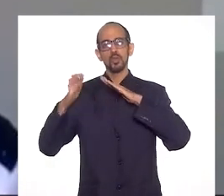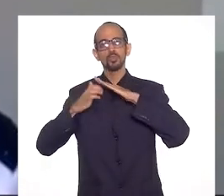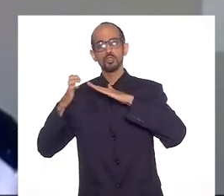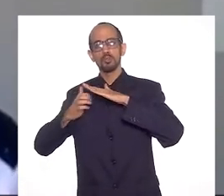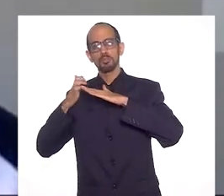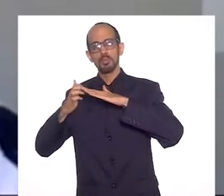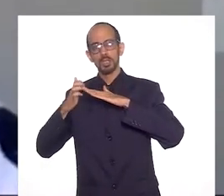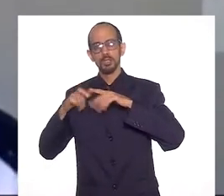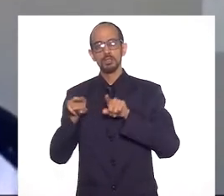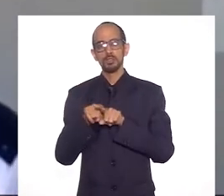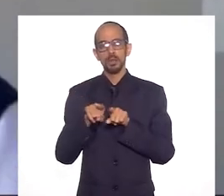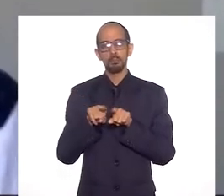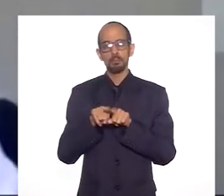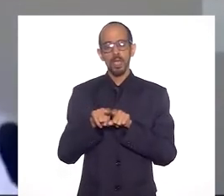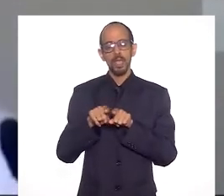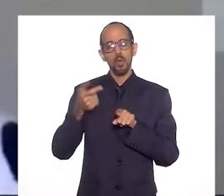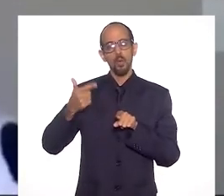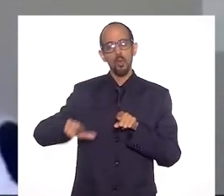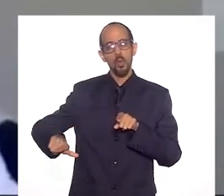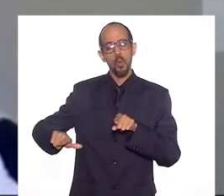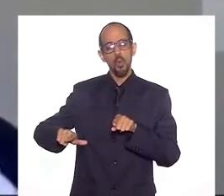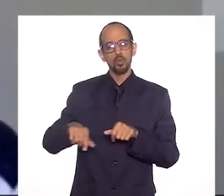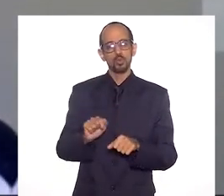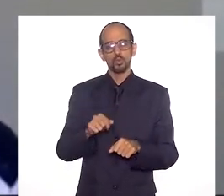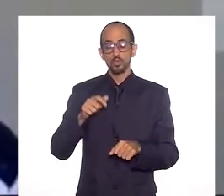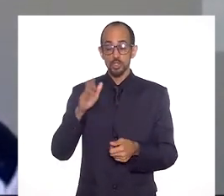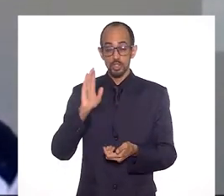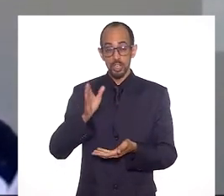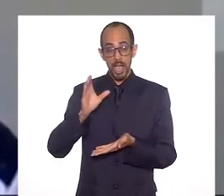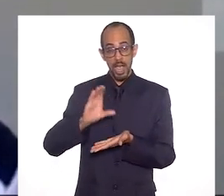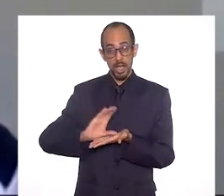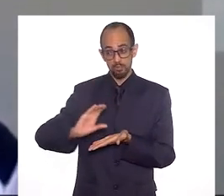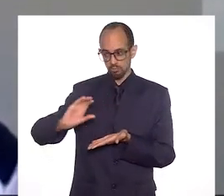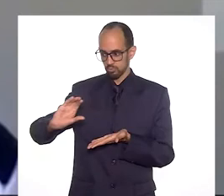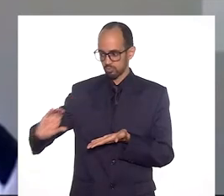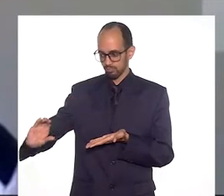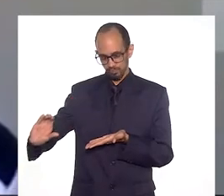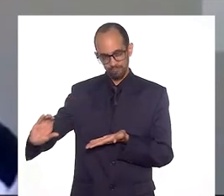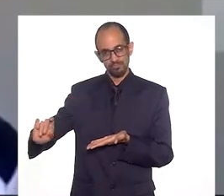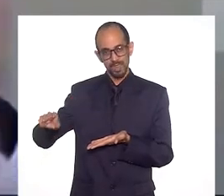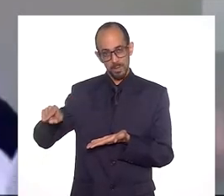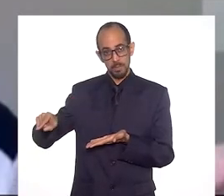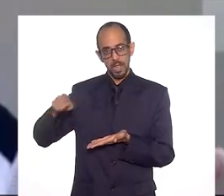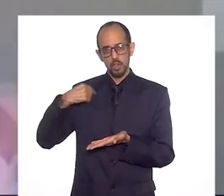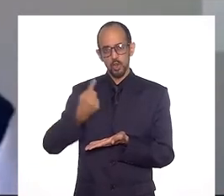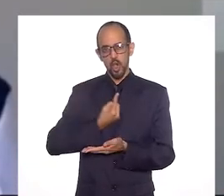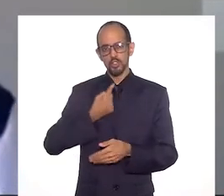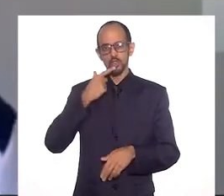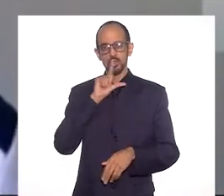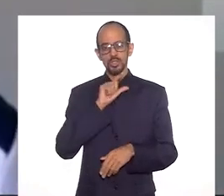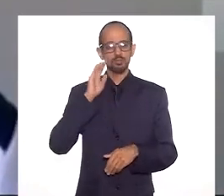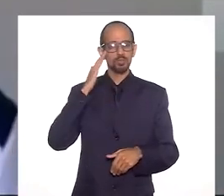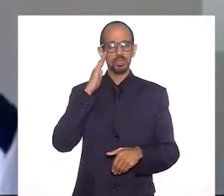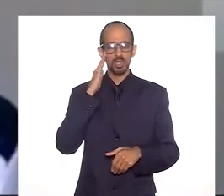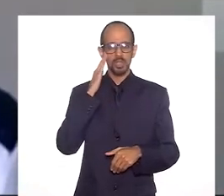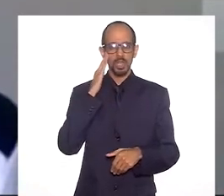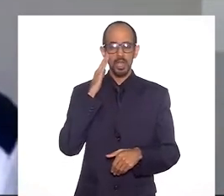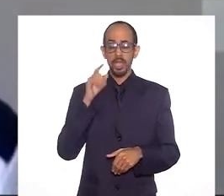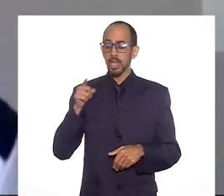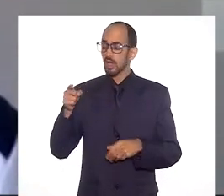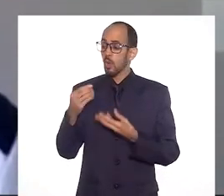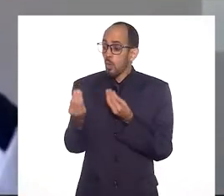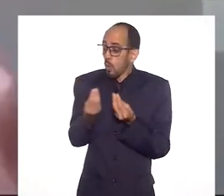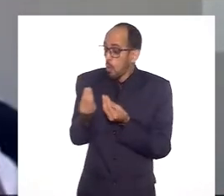também com empreendedores que já receberam aporte de capital para a gente entender. E aí, como que